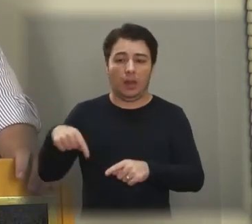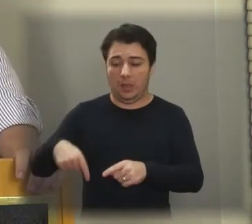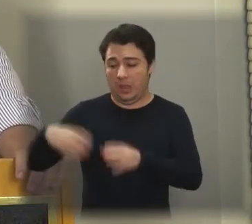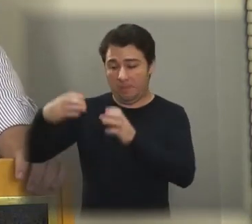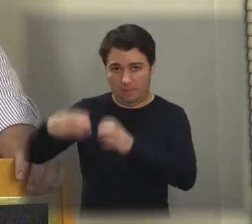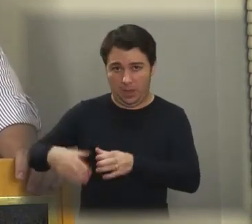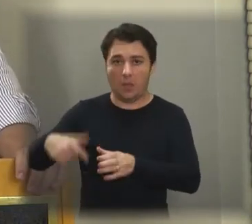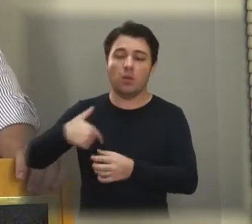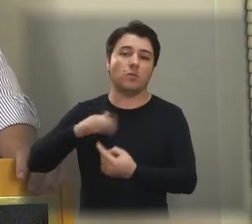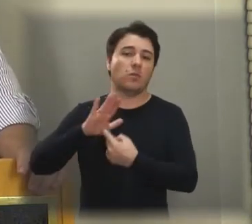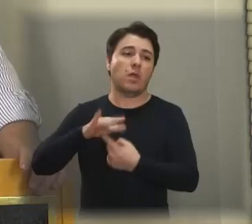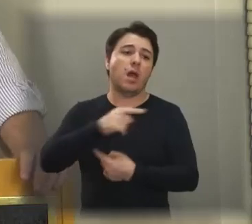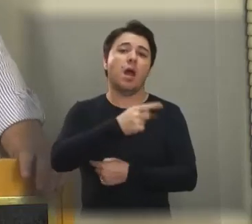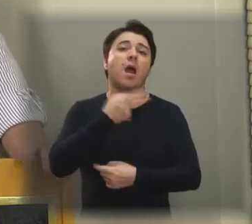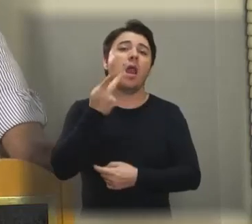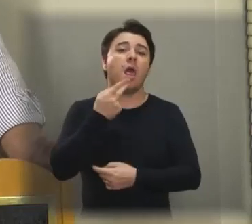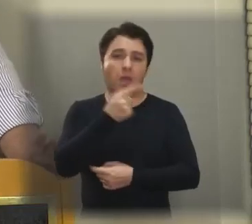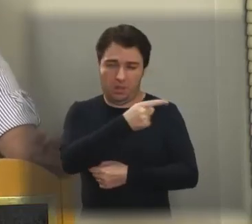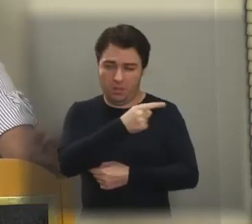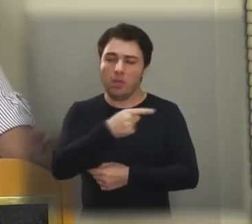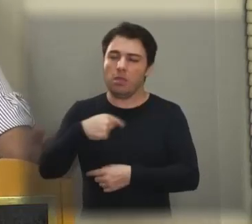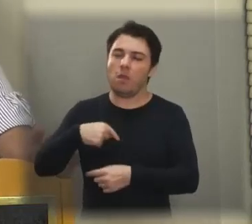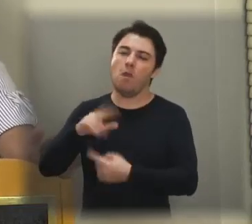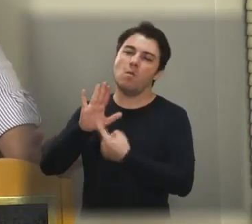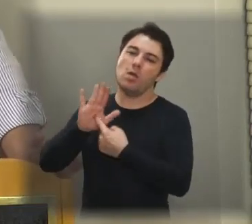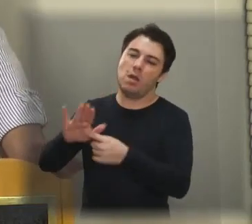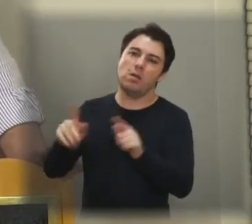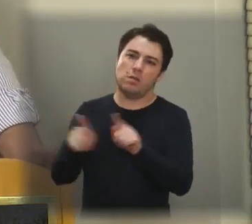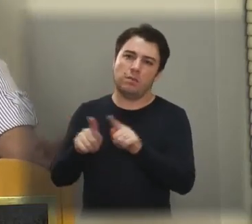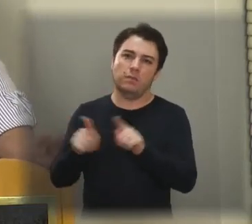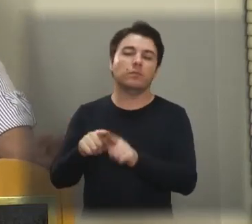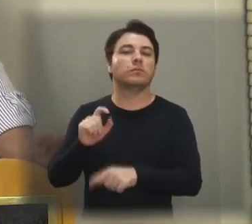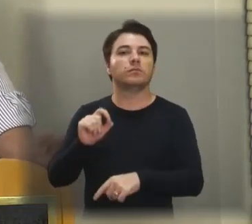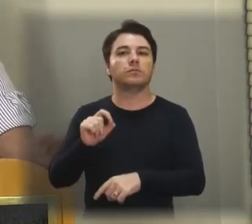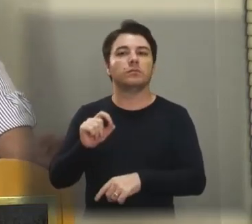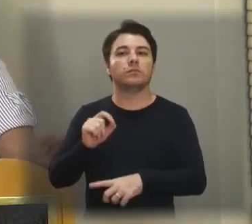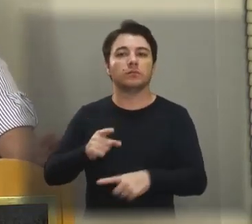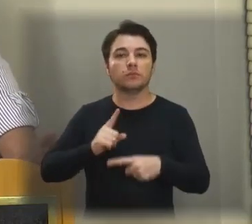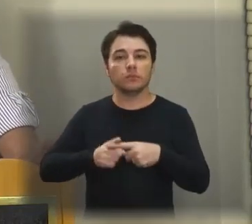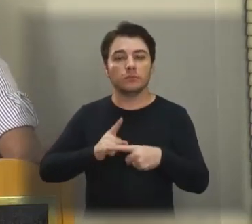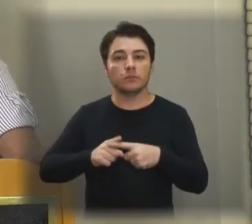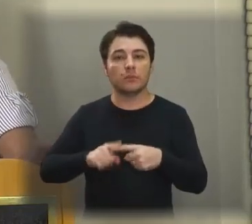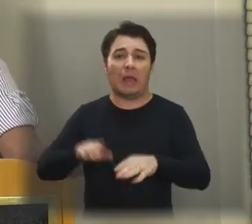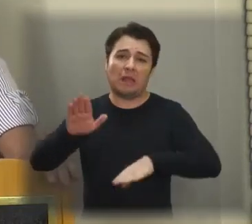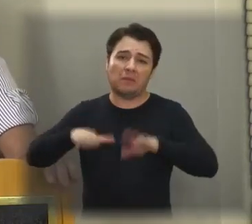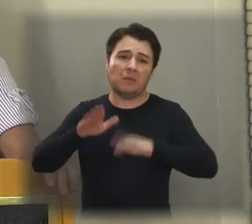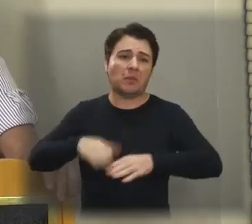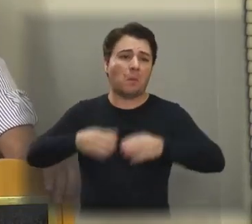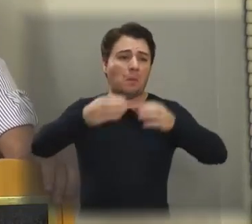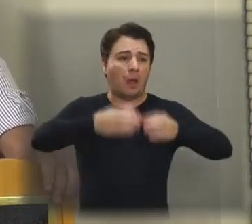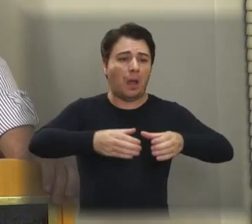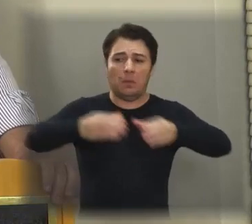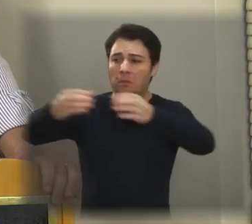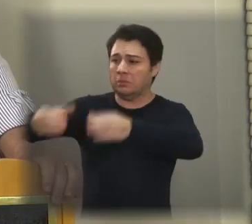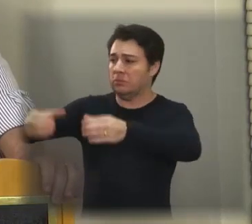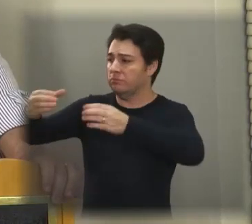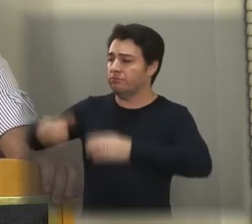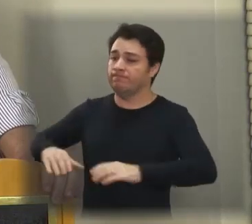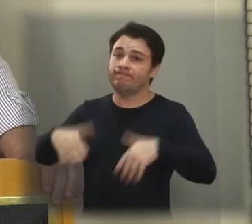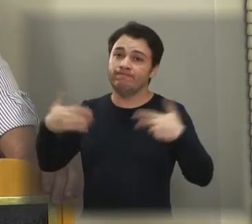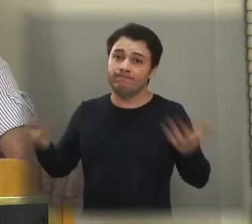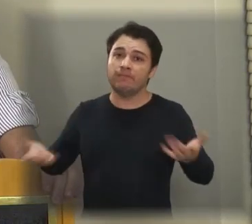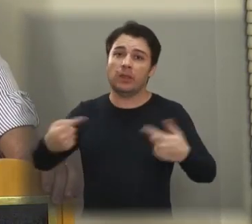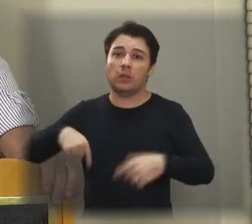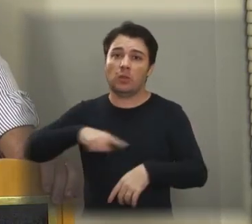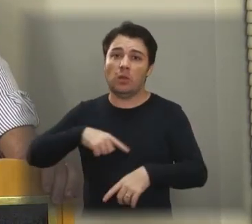alguns bairros que foi até citado aqui para gente poder mostrar né que realmente independente do Bairro Independente do local da cidade